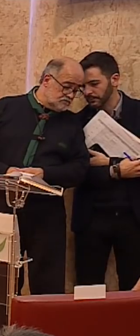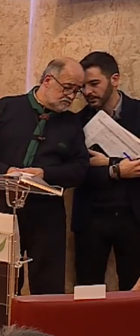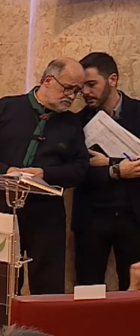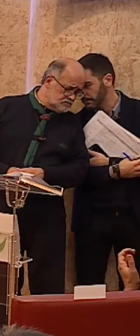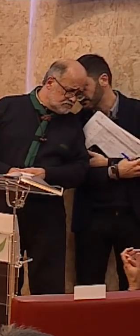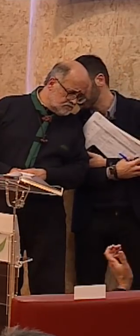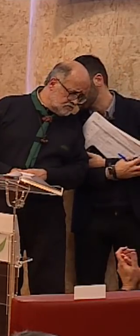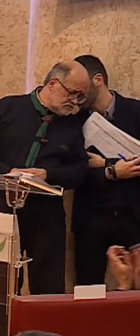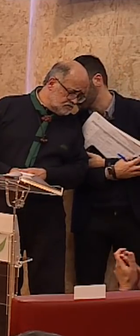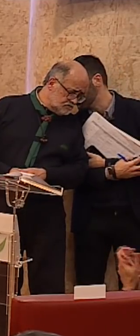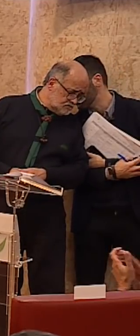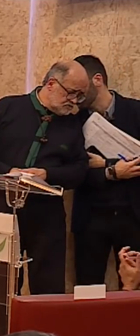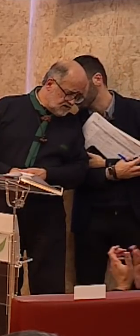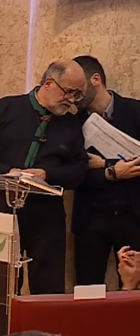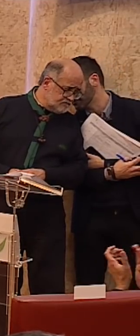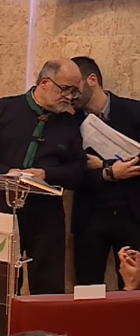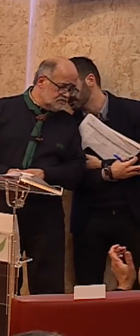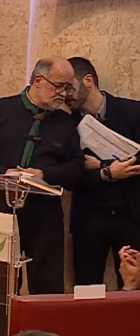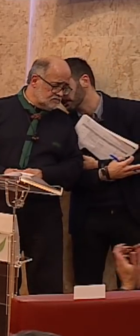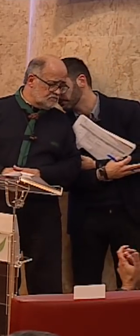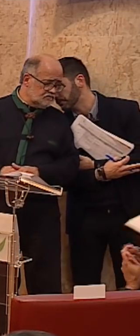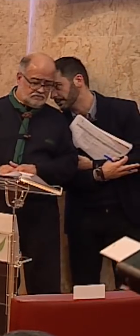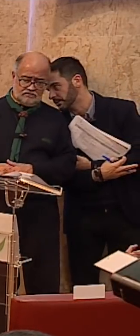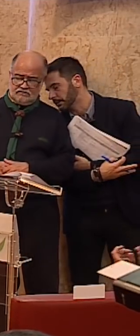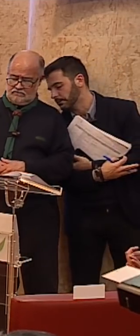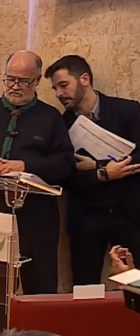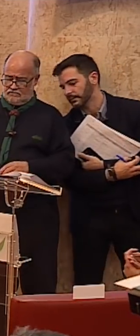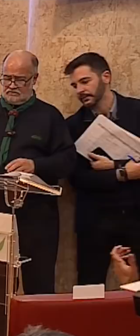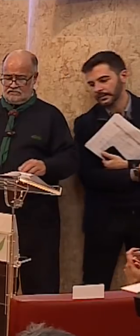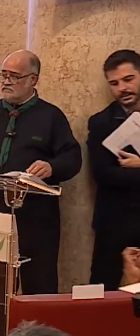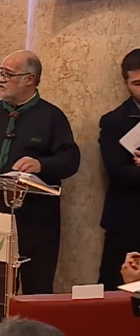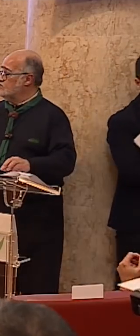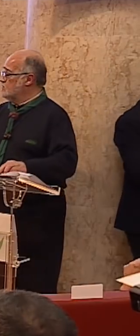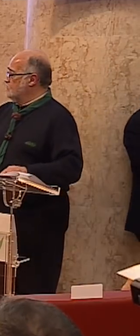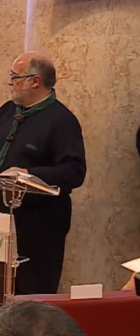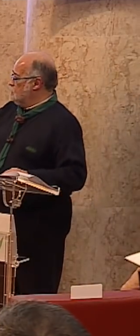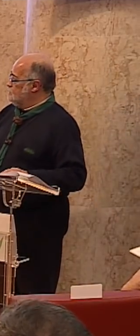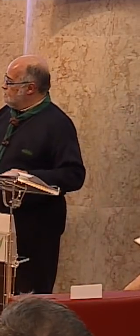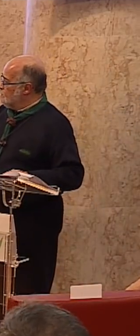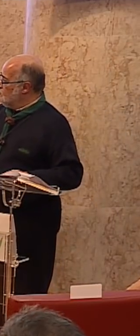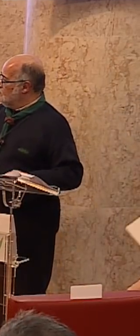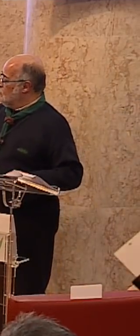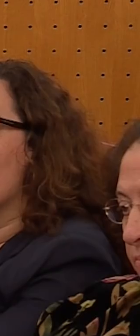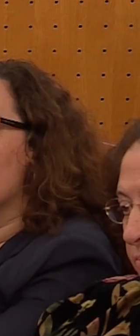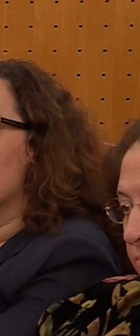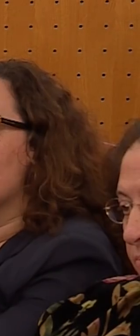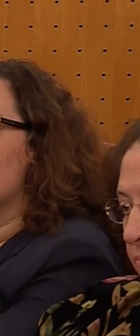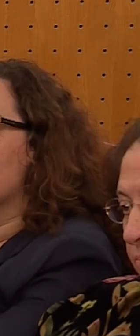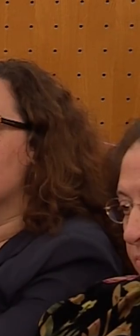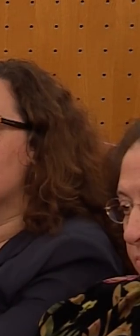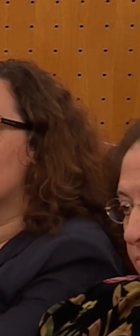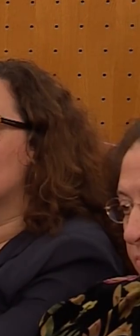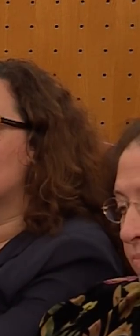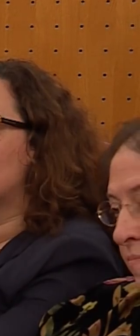Voluntariado, foram atribuídas 5 categorias e uma menção honrosa à equipa de voluntários do